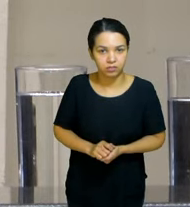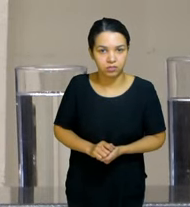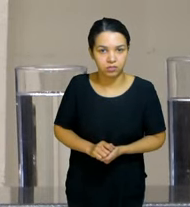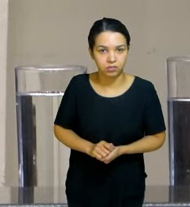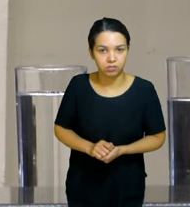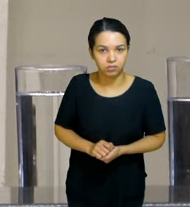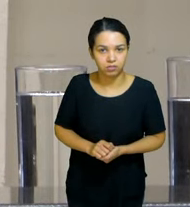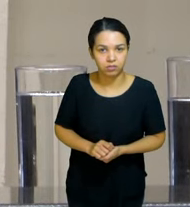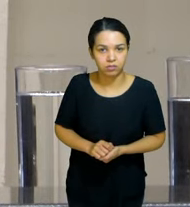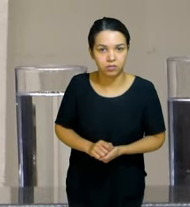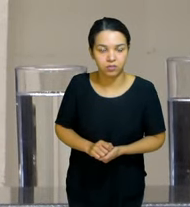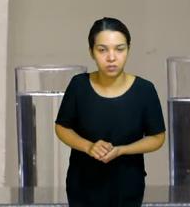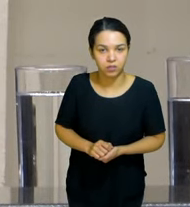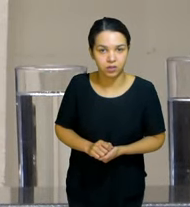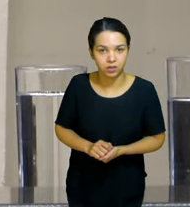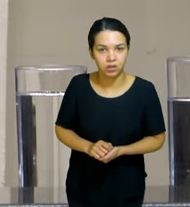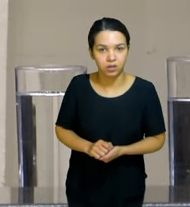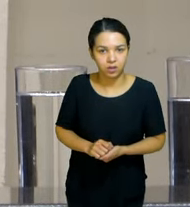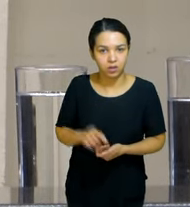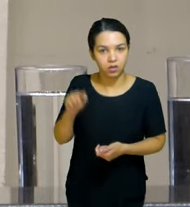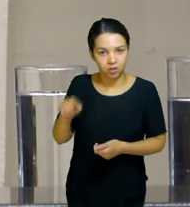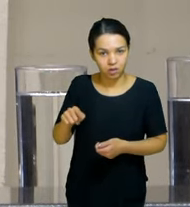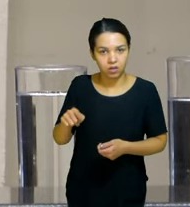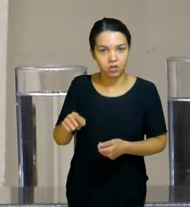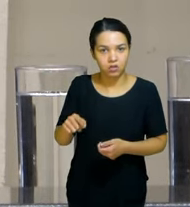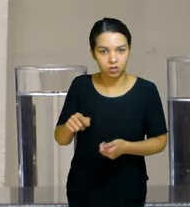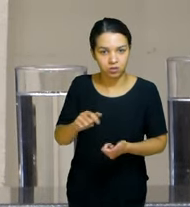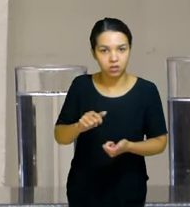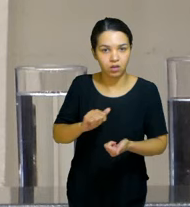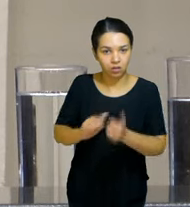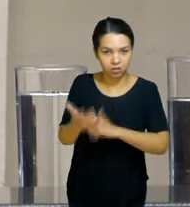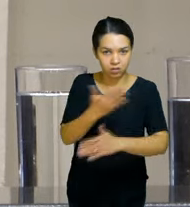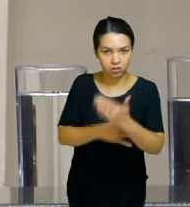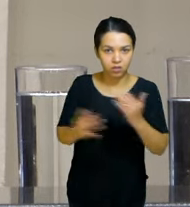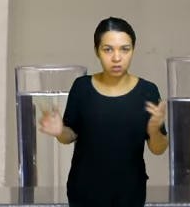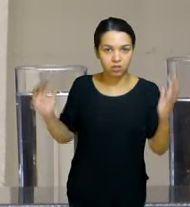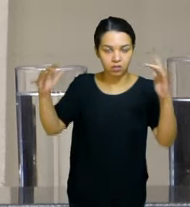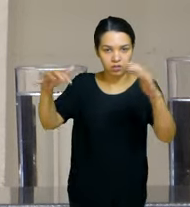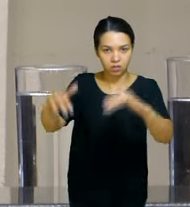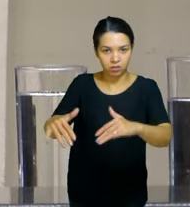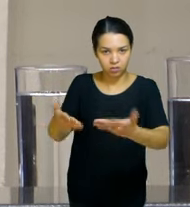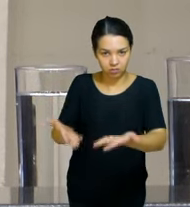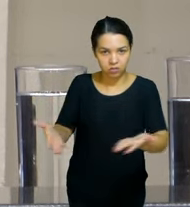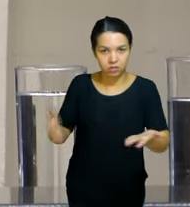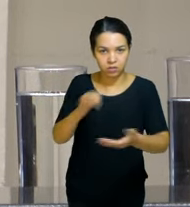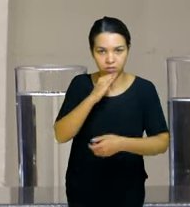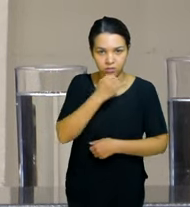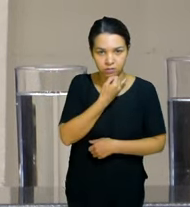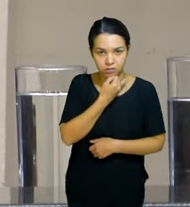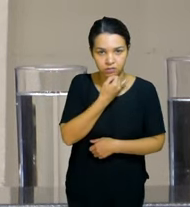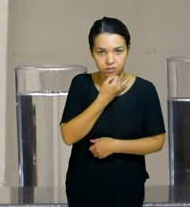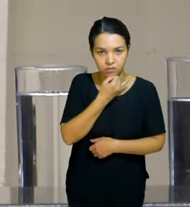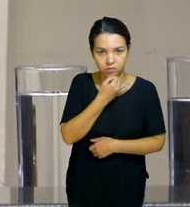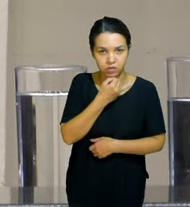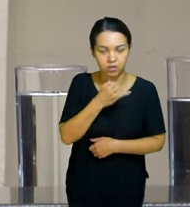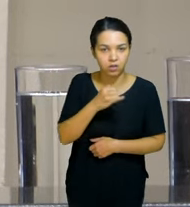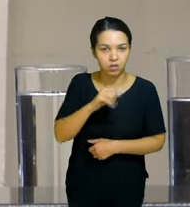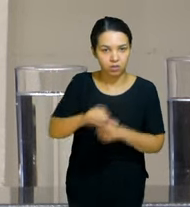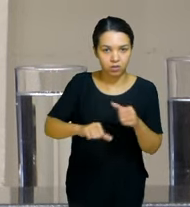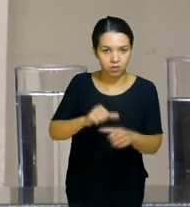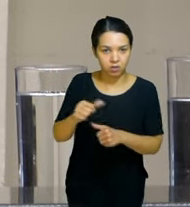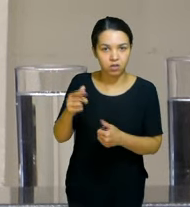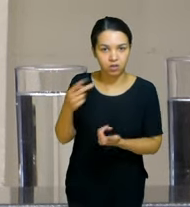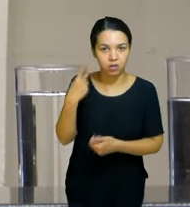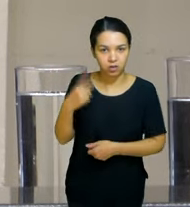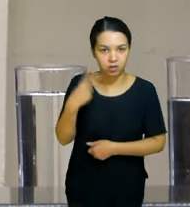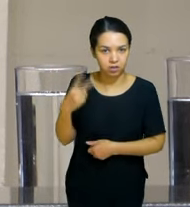Então, a ida desses atletas para lá foi desastroso. Não vai ter mais conserto, como o vereador lá de Videira falou,